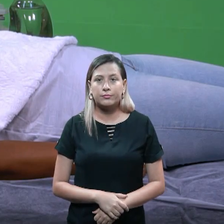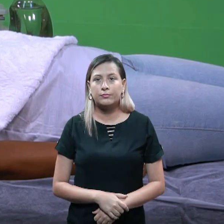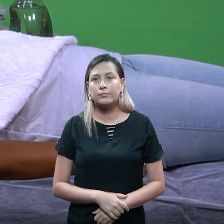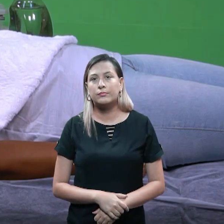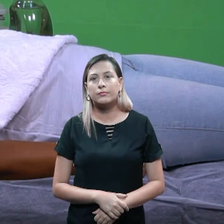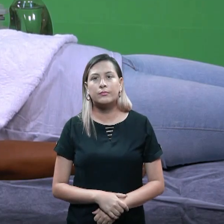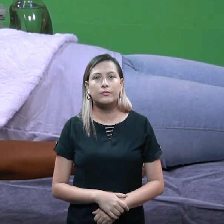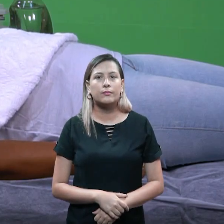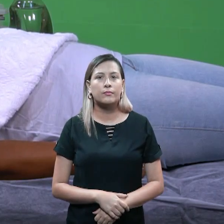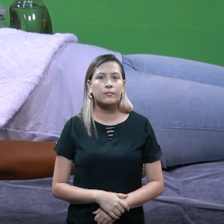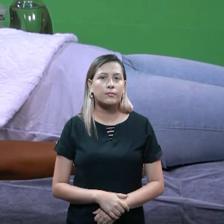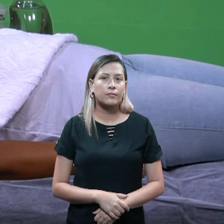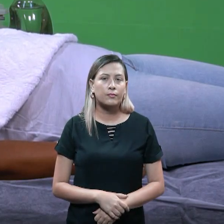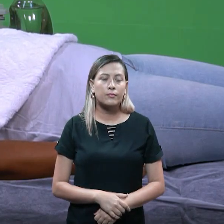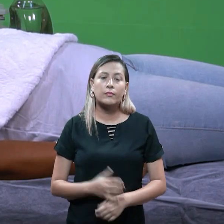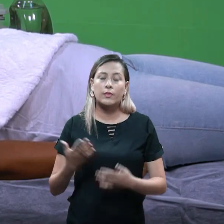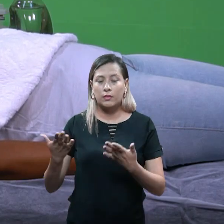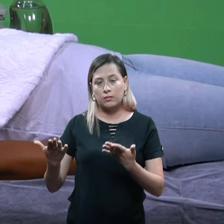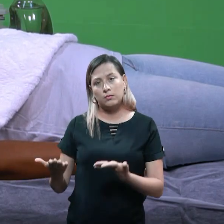E ela já está